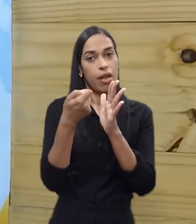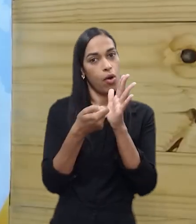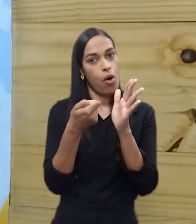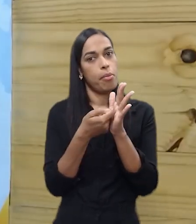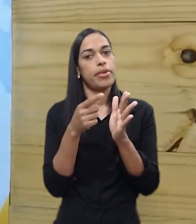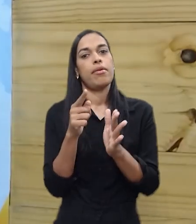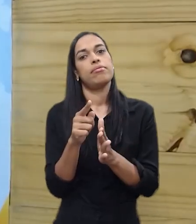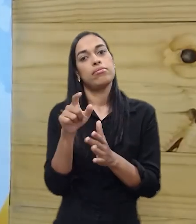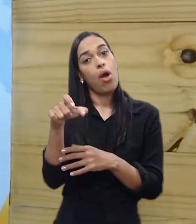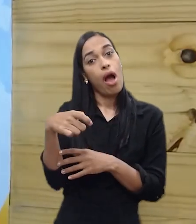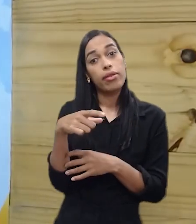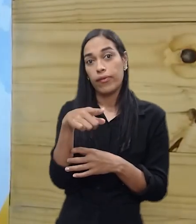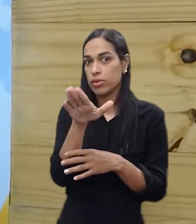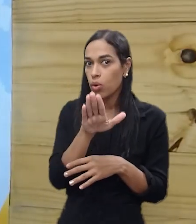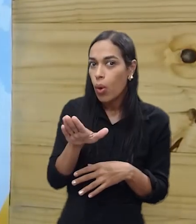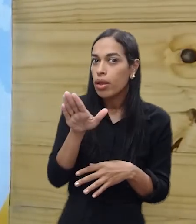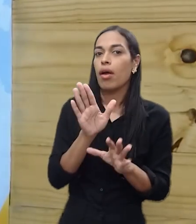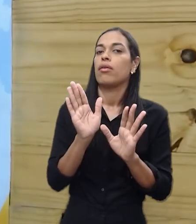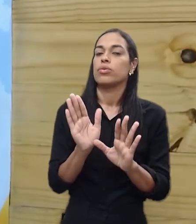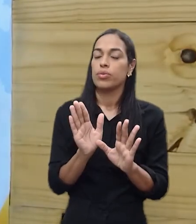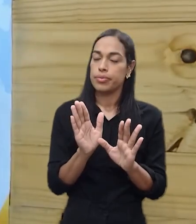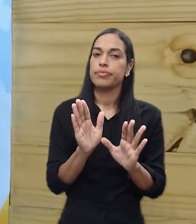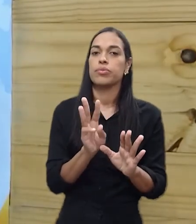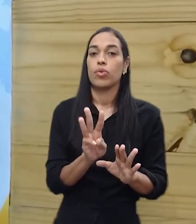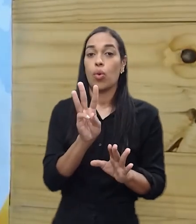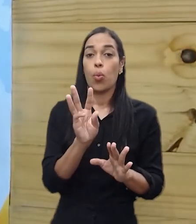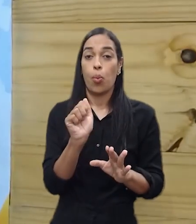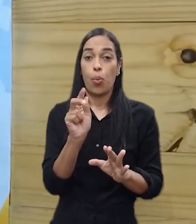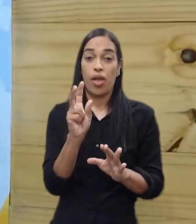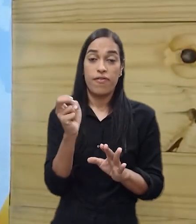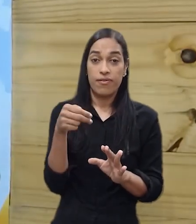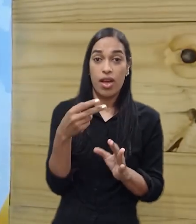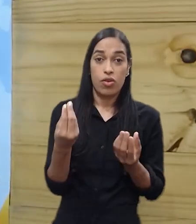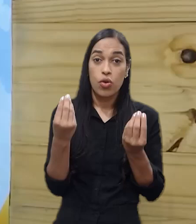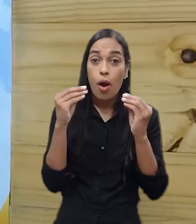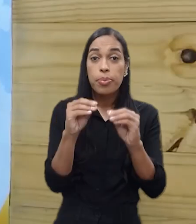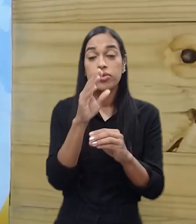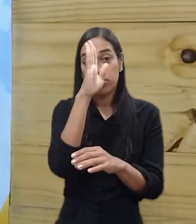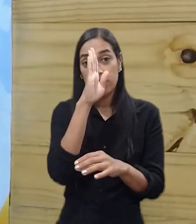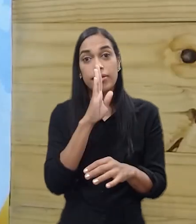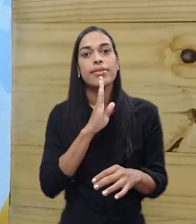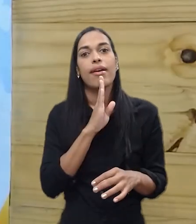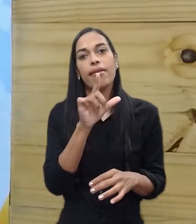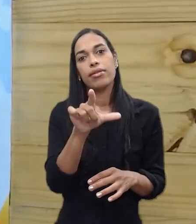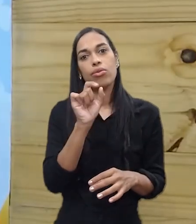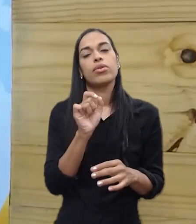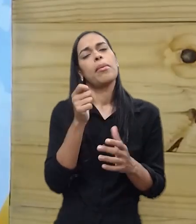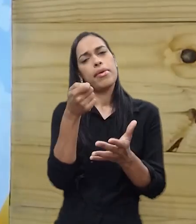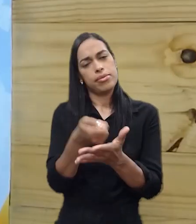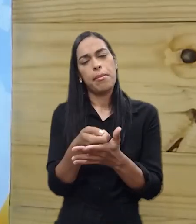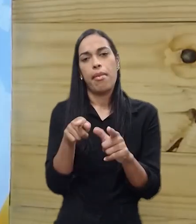no cartão. Aí vocês tenham muito cuidado, né? O Wave, esses que eu coloquei aí são opções gratuitas, mas eles são pagos